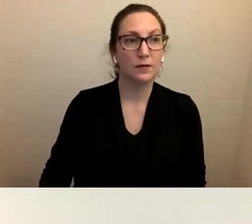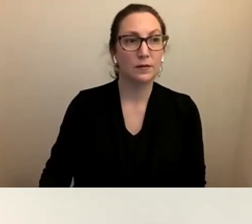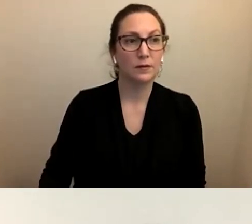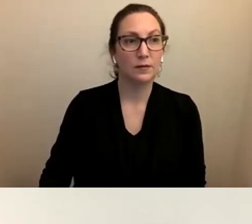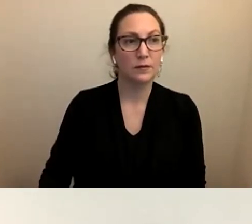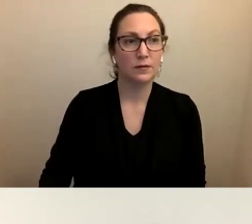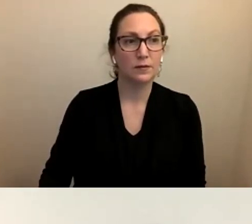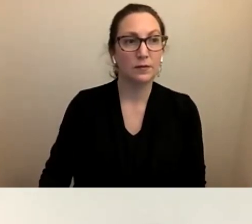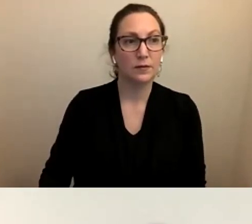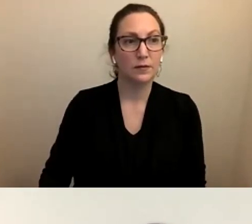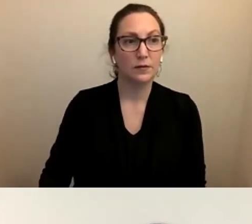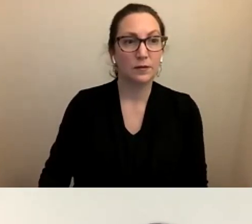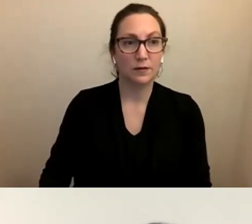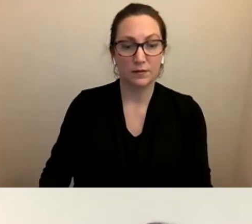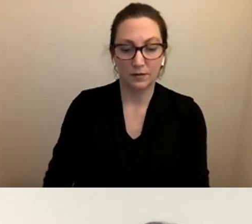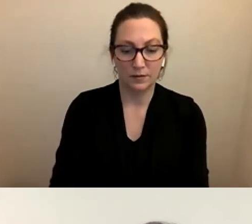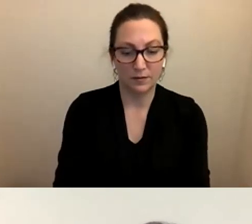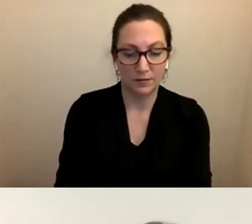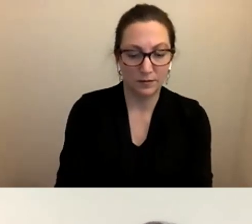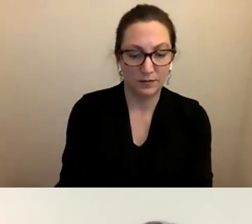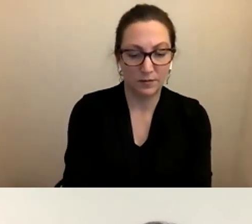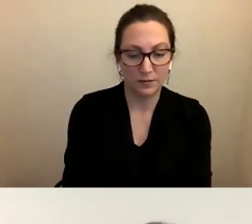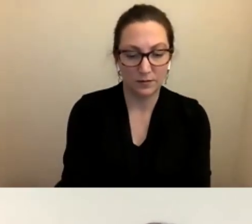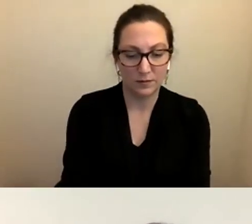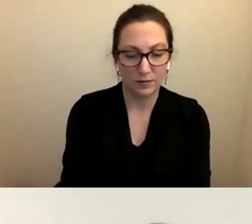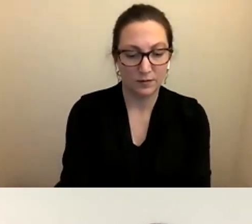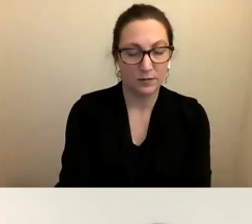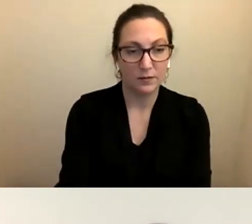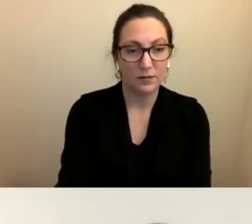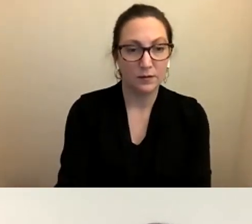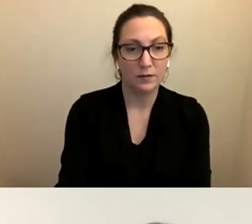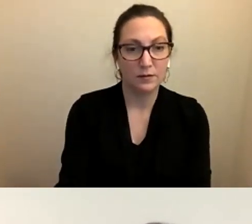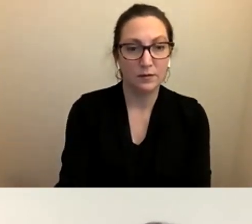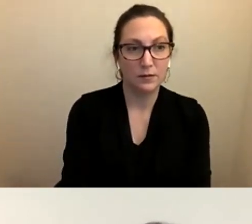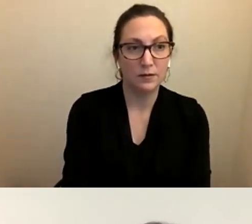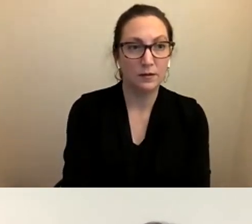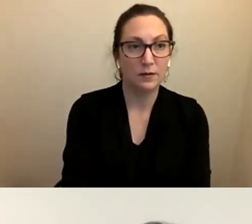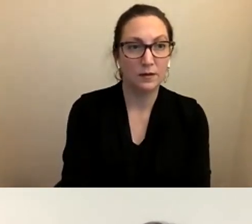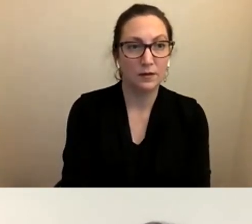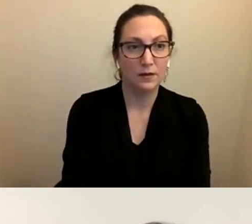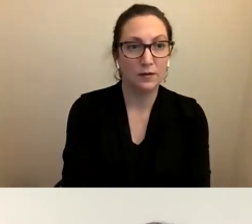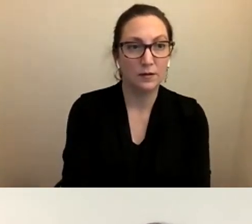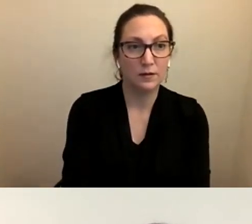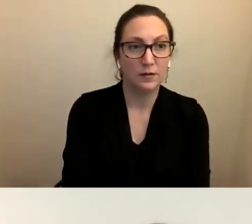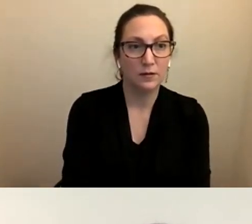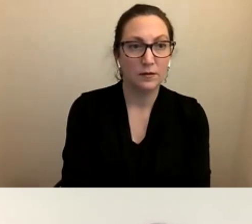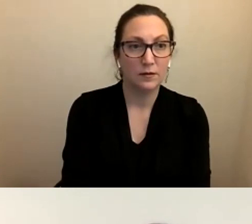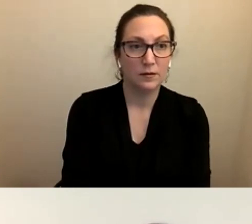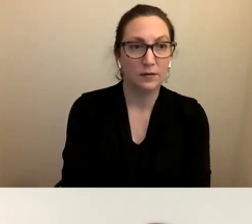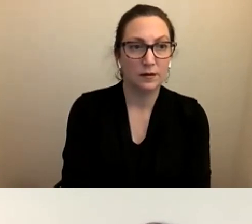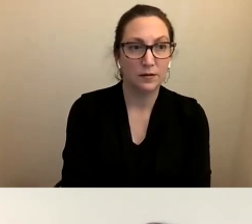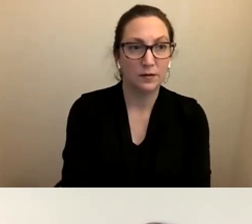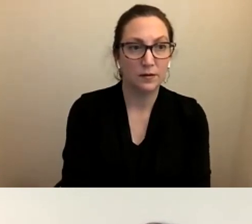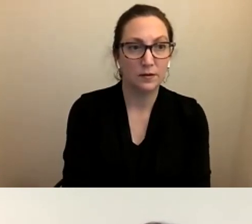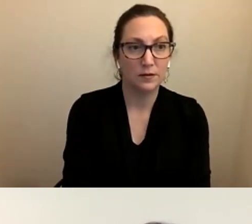celular, no canto direito superior, você vai ver três pontinhos, você pode clicar lá para ter acesso ao canal